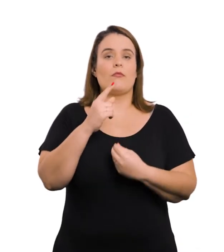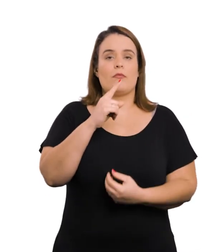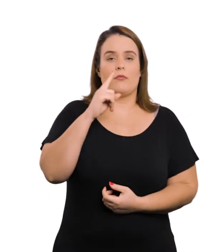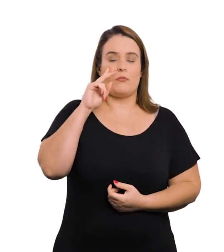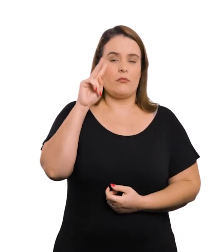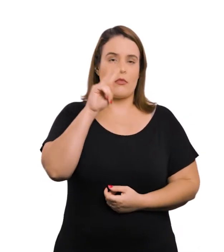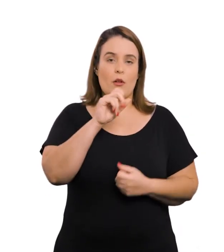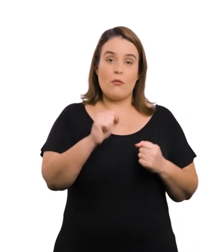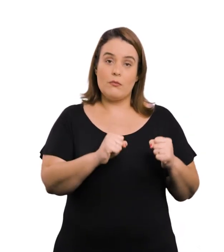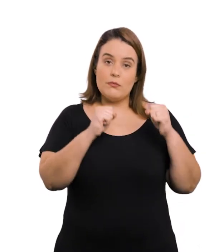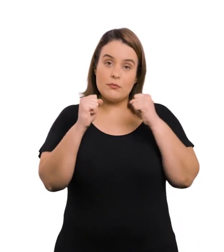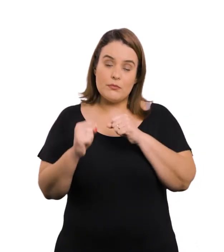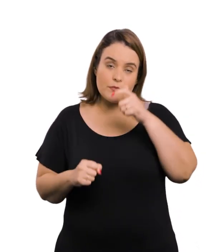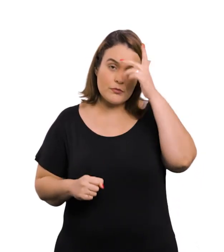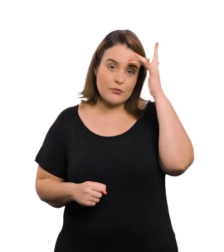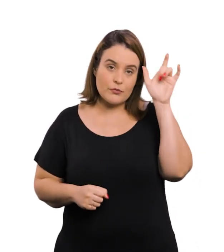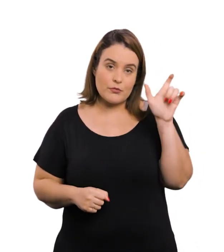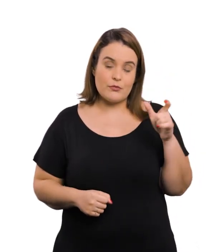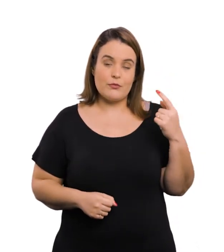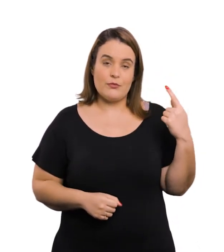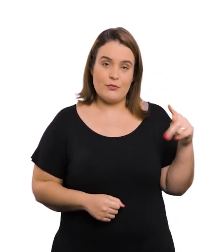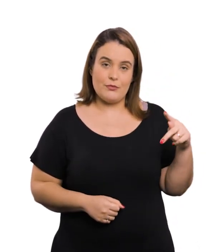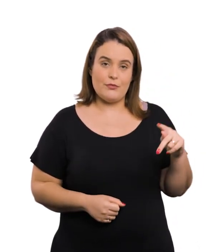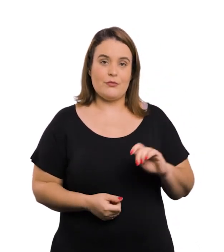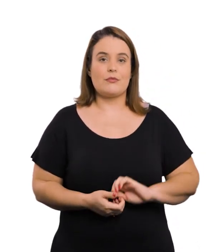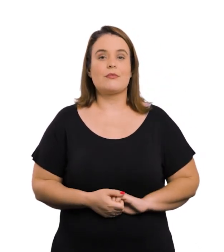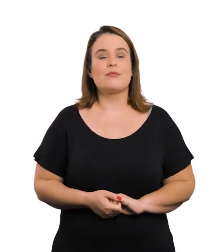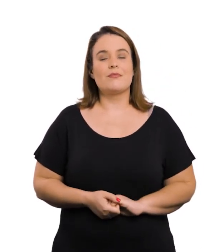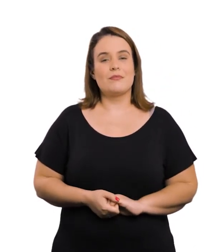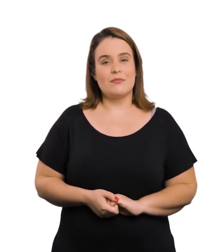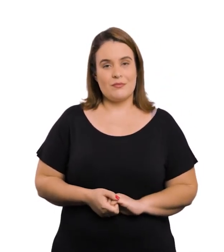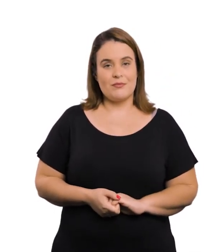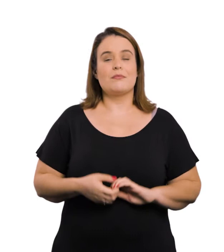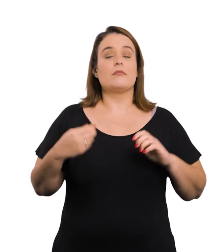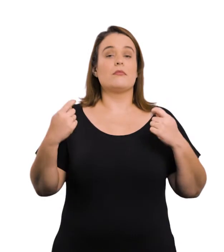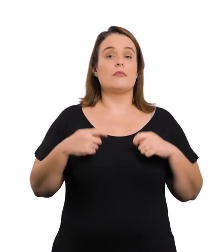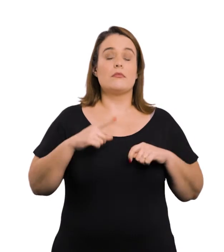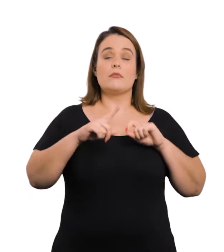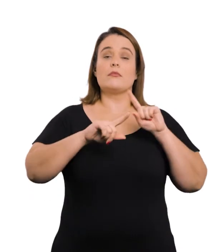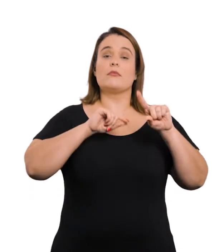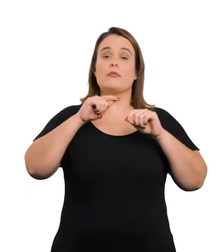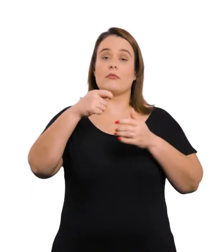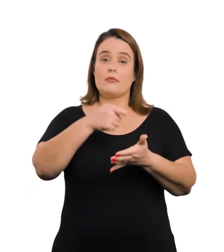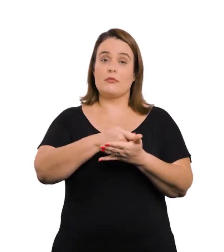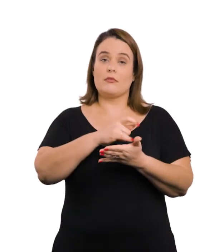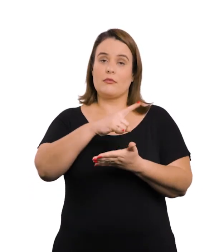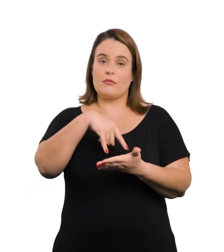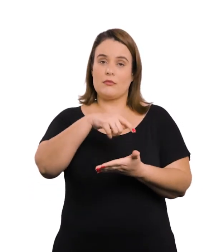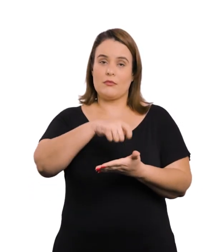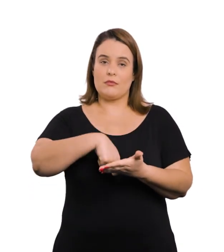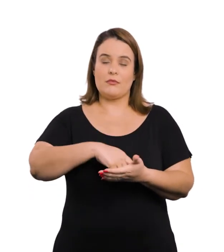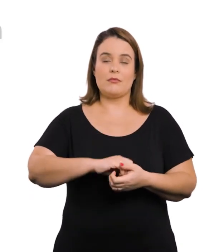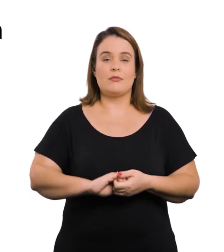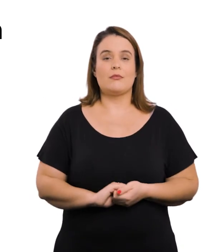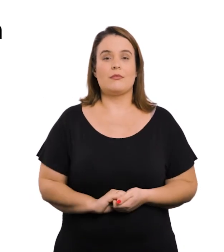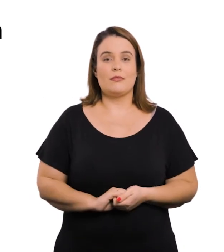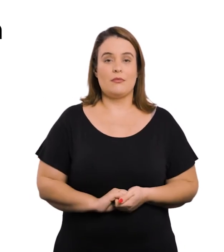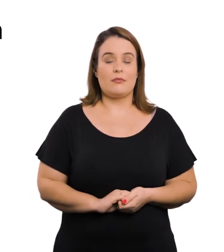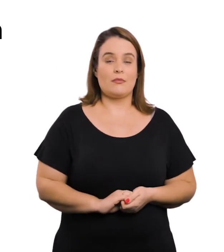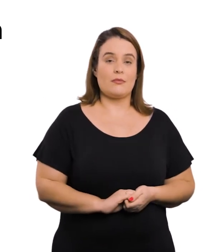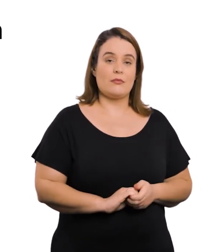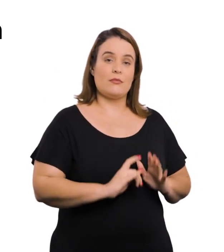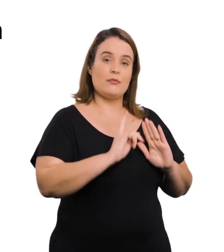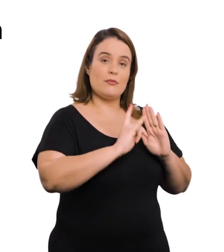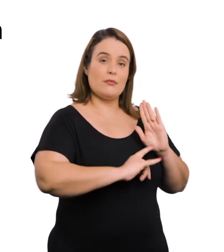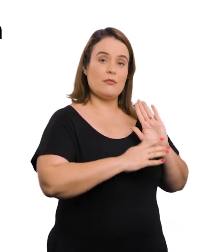sob a ótica das potencialidades das pessoas com deficiência, frente aos requisitos exigidos para a contratação. Na